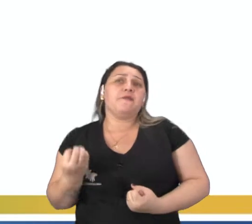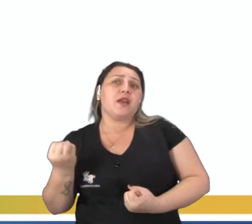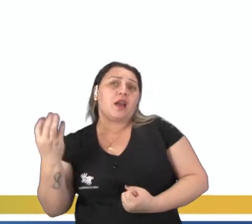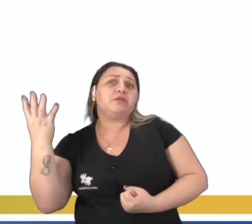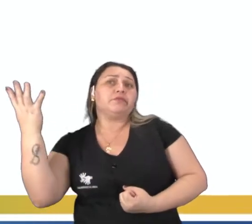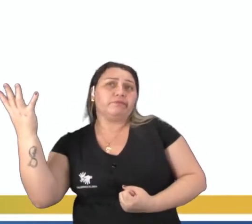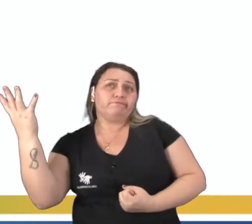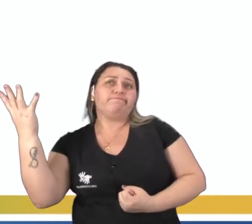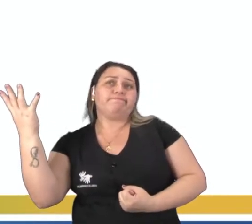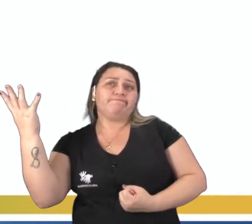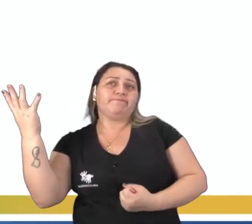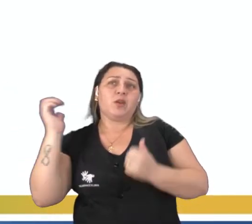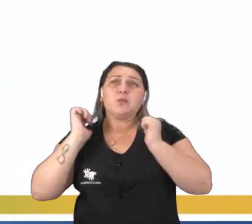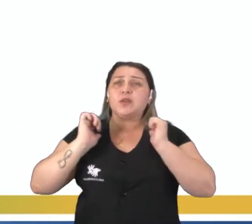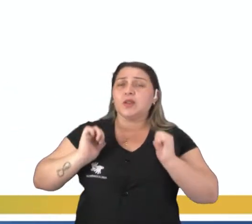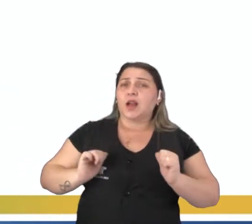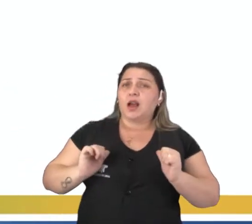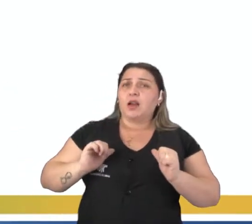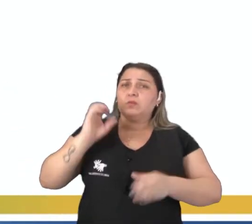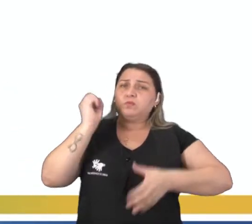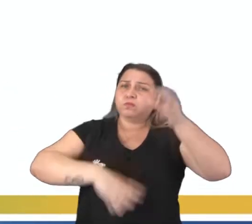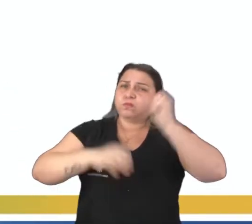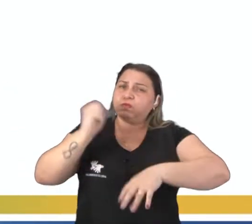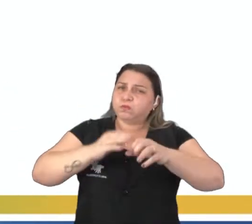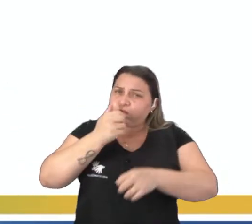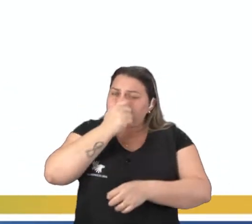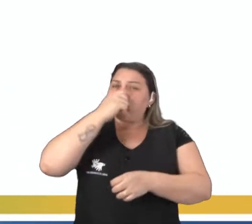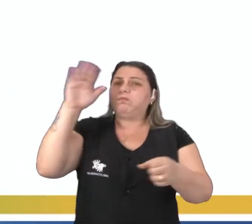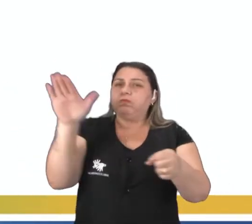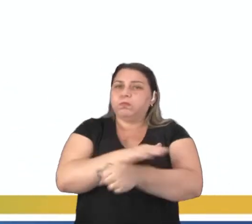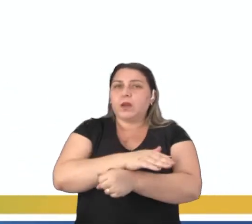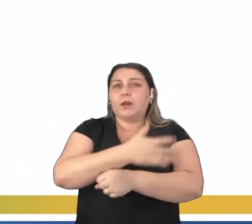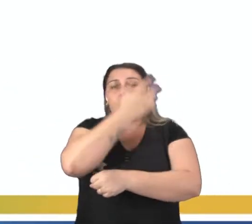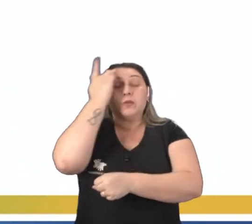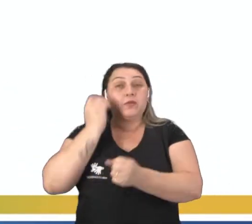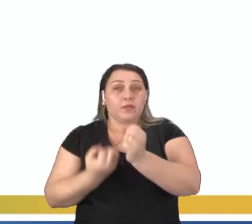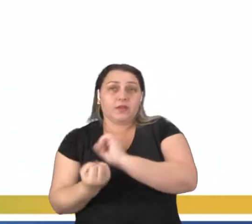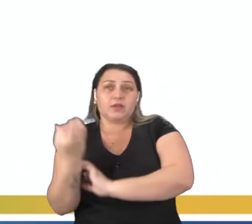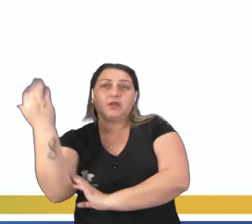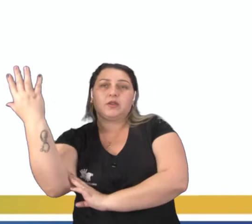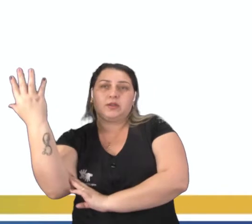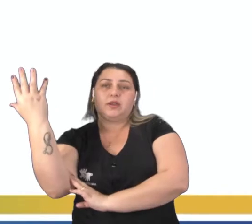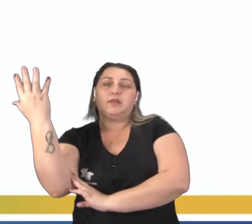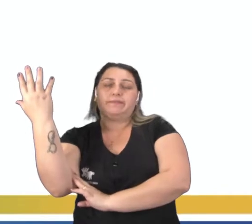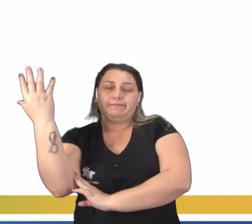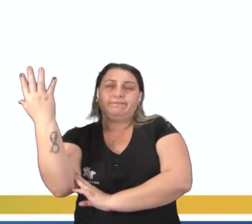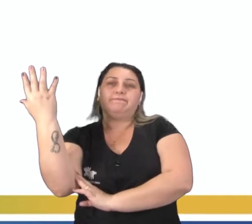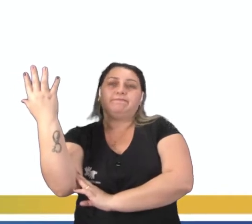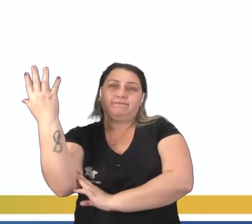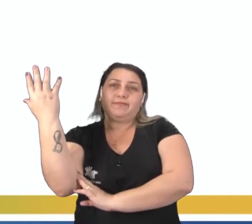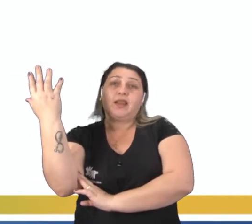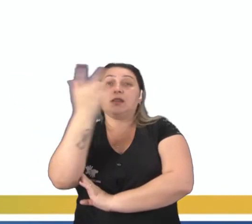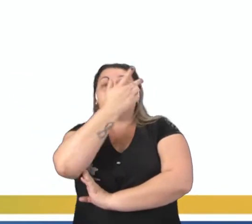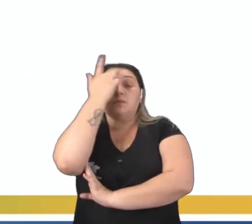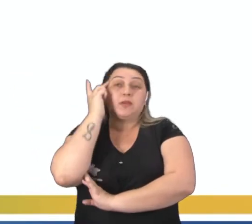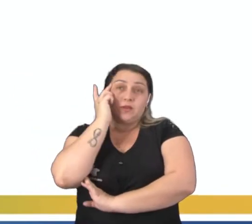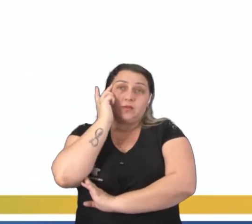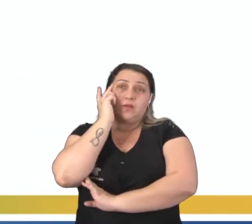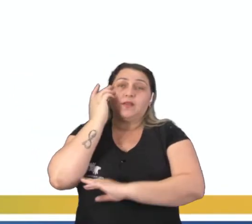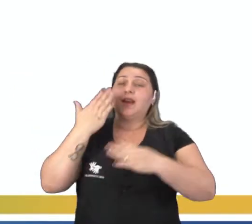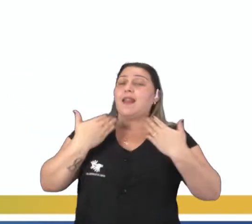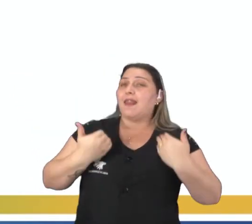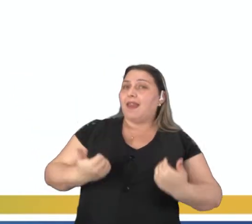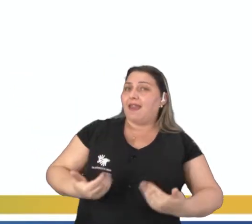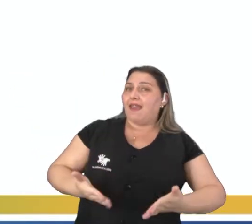uma viagem. A mochila está cheia porque alguém vai viajar. E quando viajam, as pessoas ficam